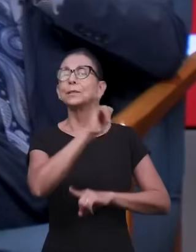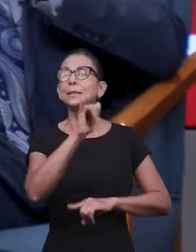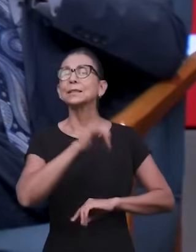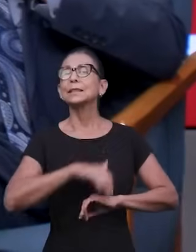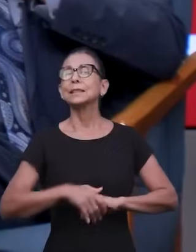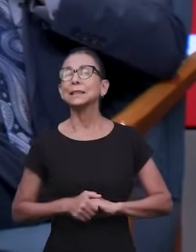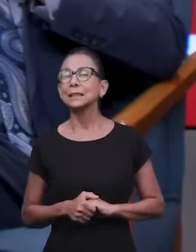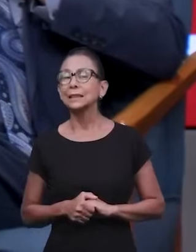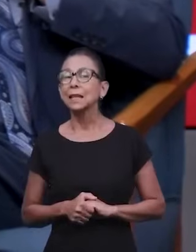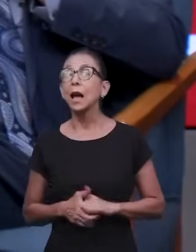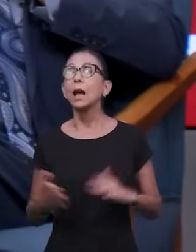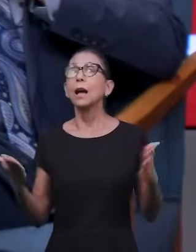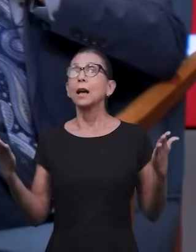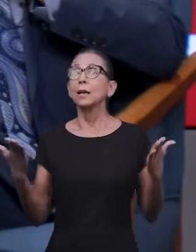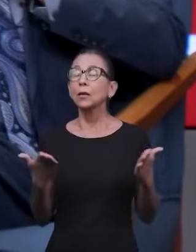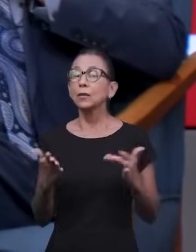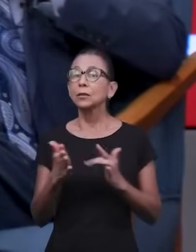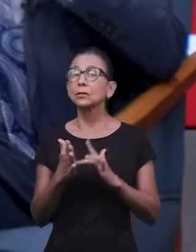agora ele reconhece